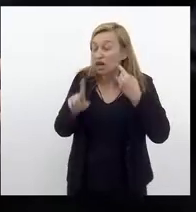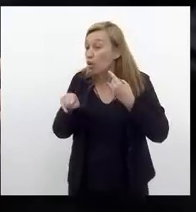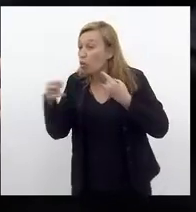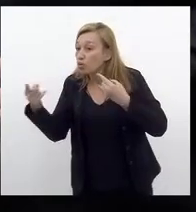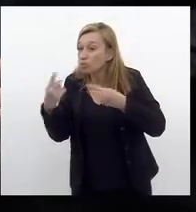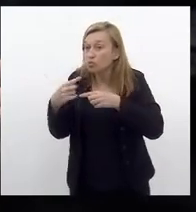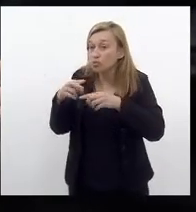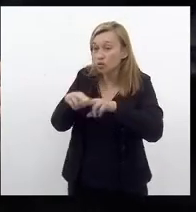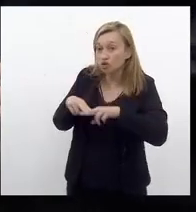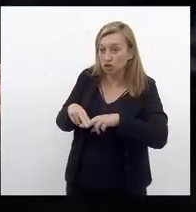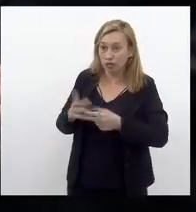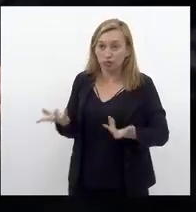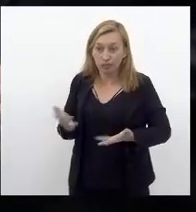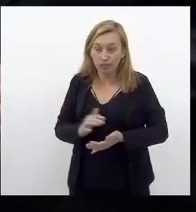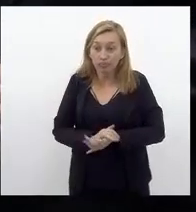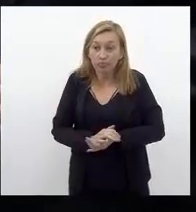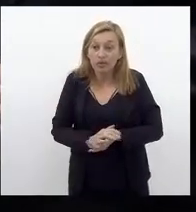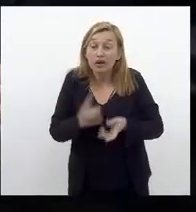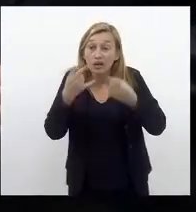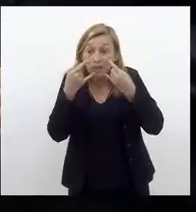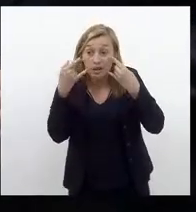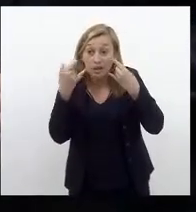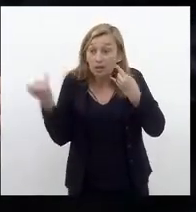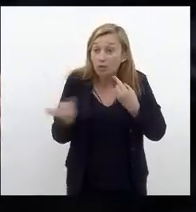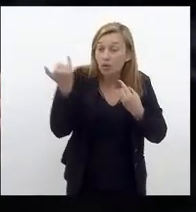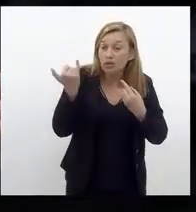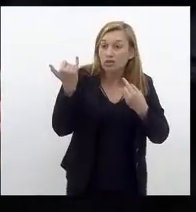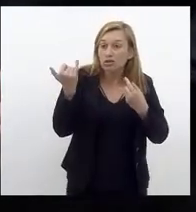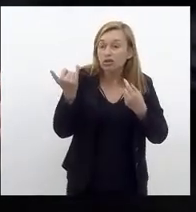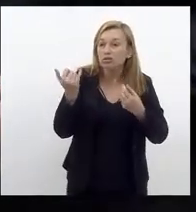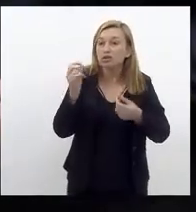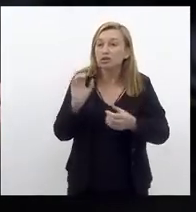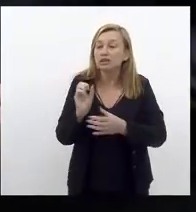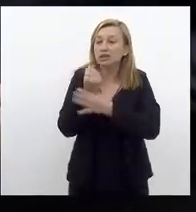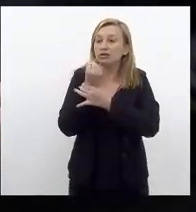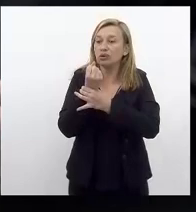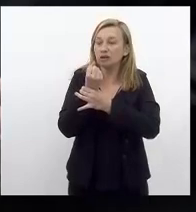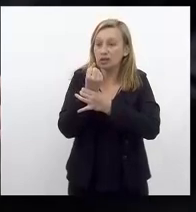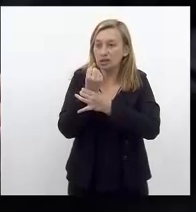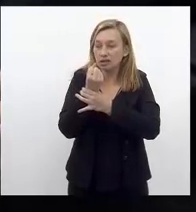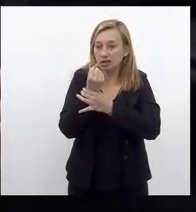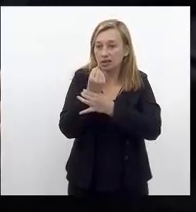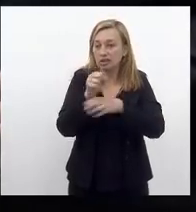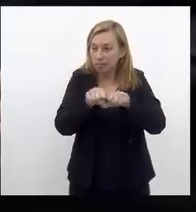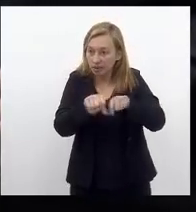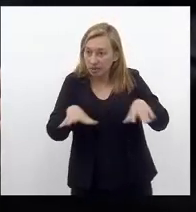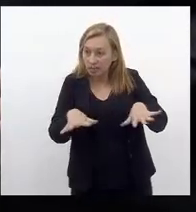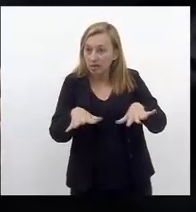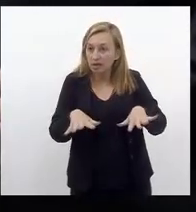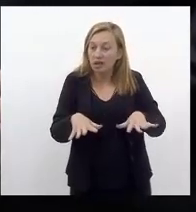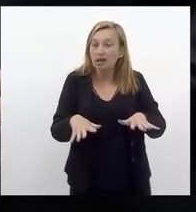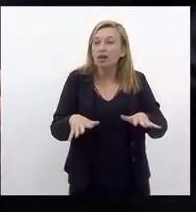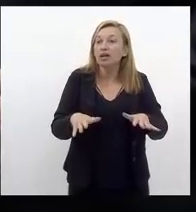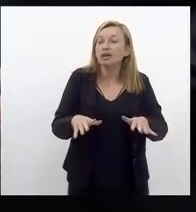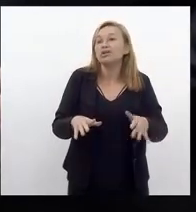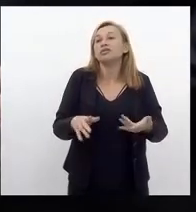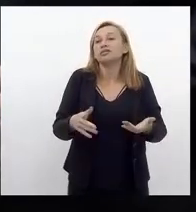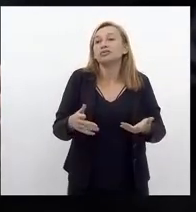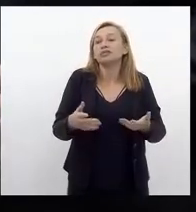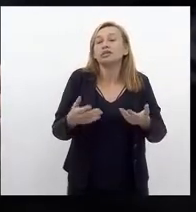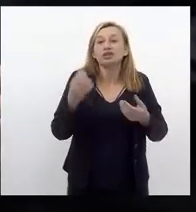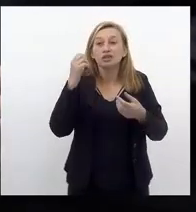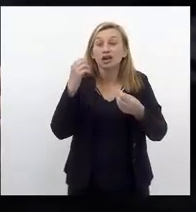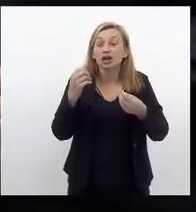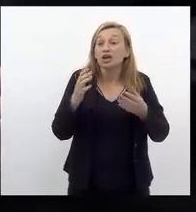outra é uma máscara necessária por conta de uma pandemia Mas o melhor de tudo isso foi as máscaras